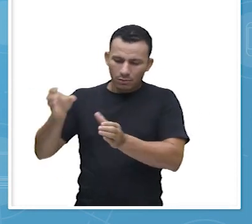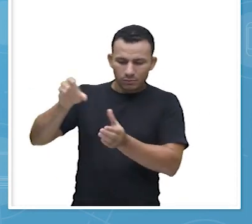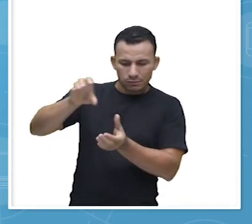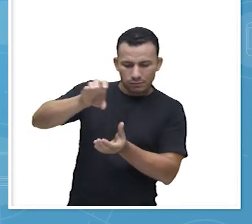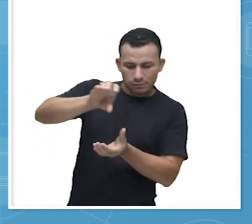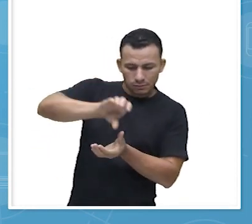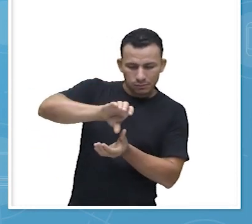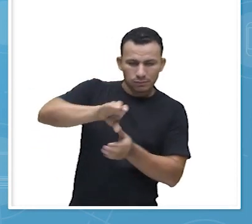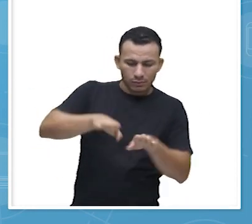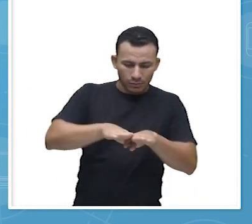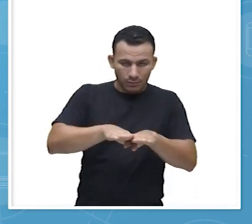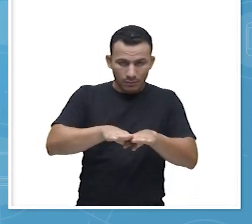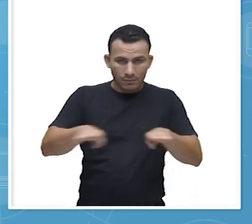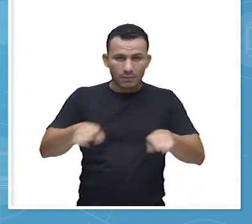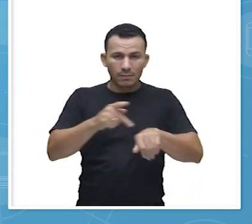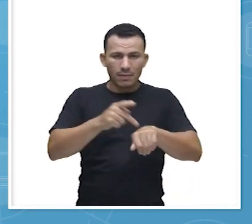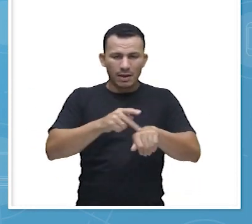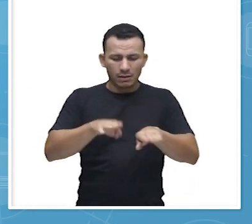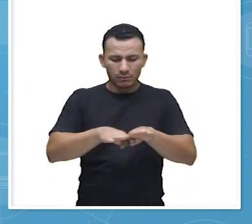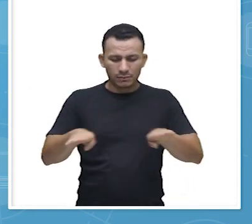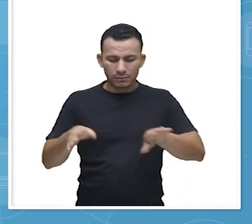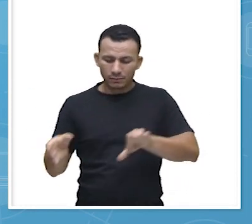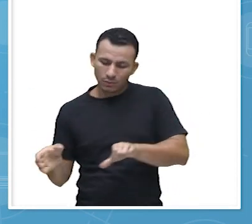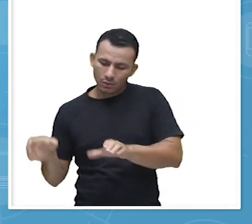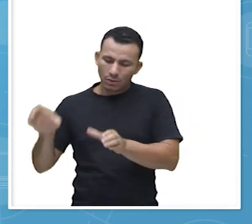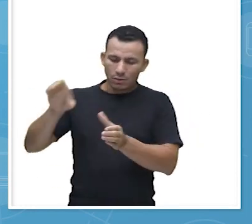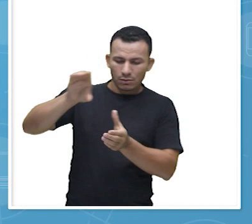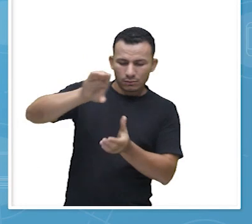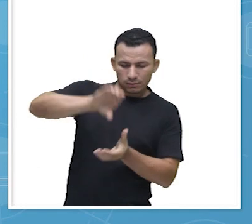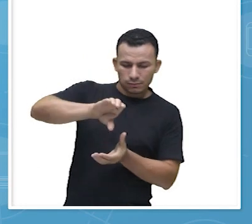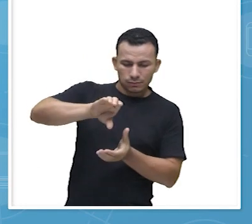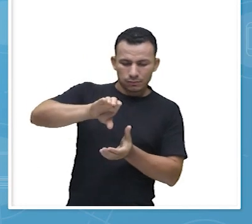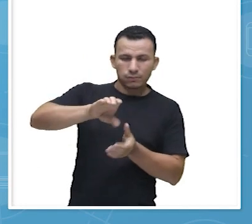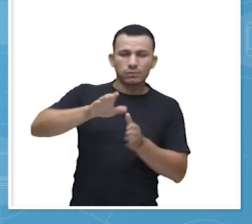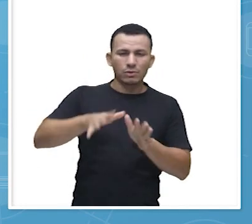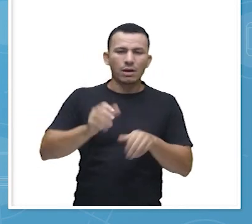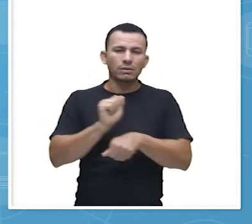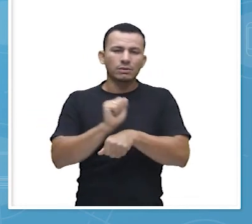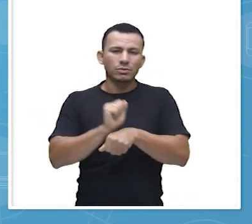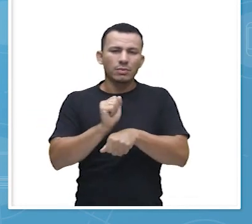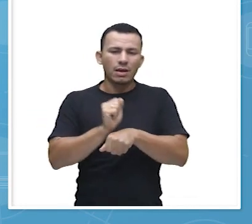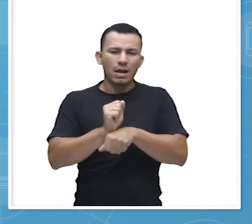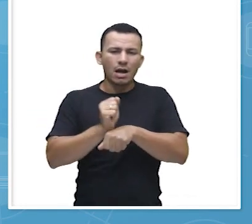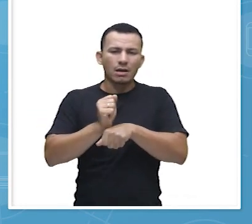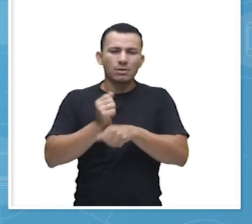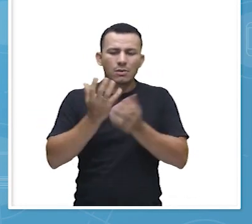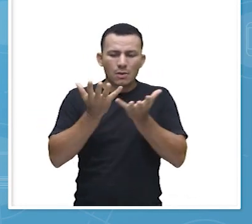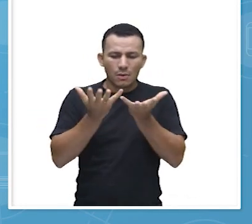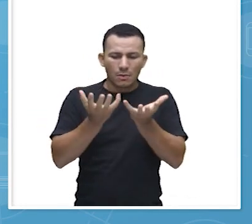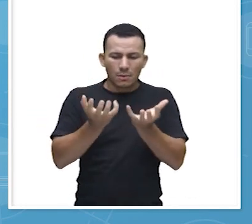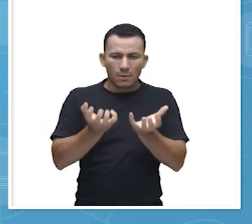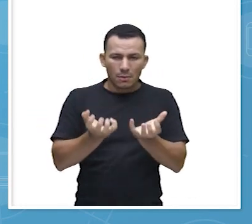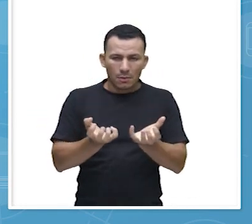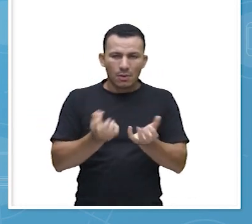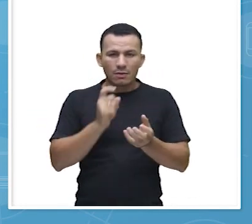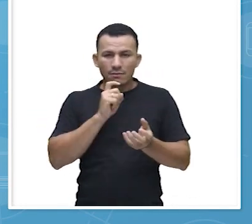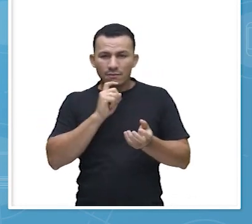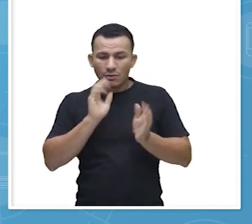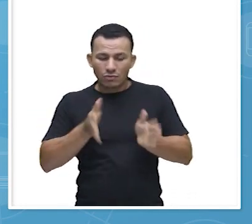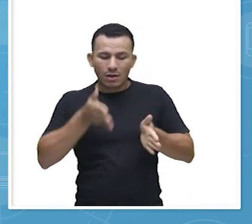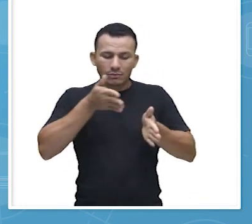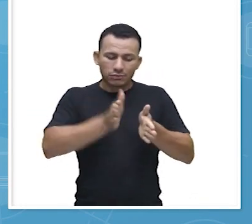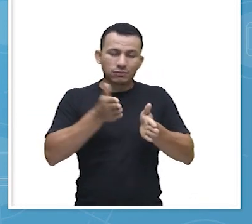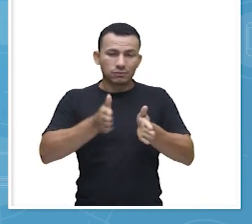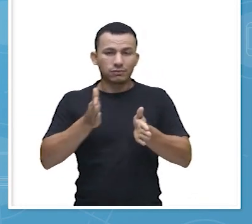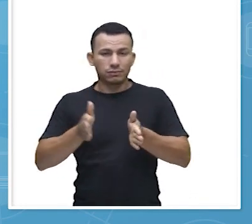esfriar. O que que isso significa? Esses verbos que eu destaquei para vocês são justamente os verbos que a gente chama de